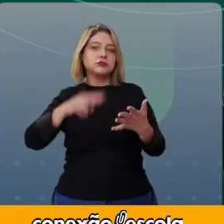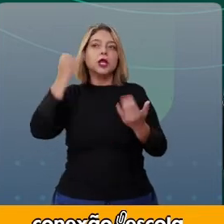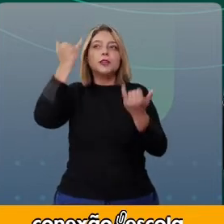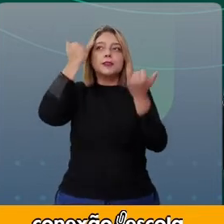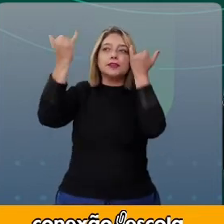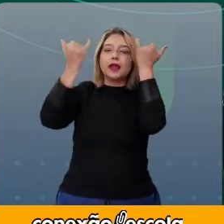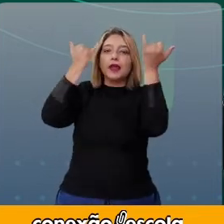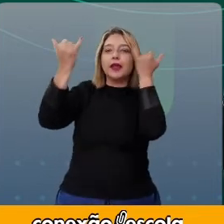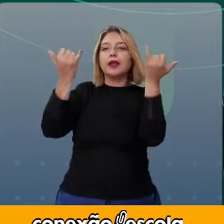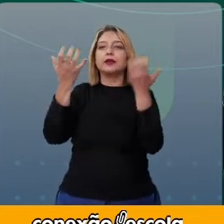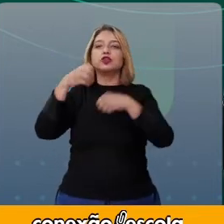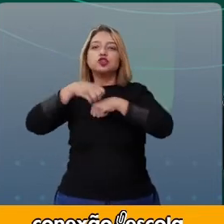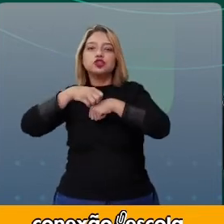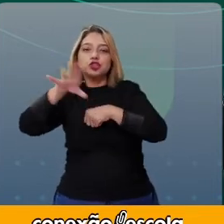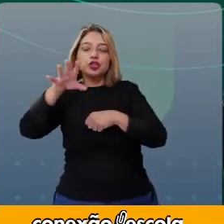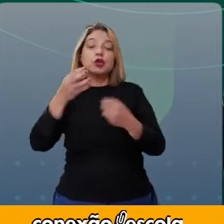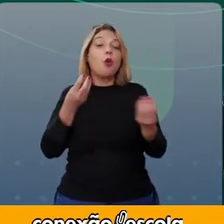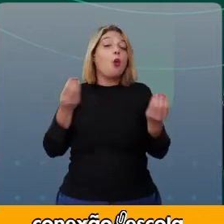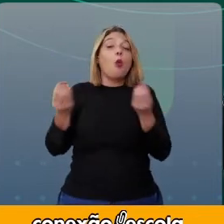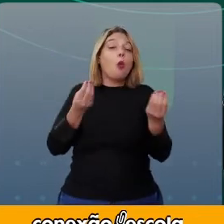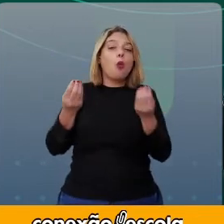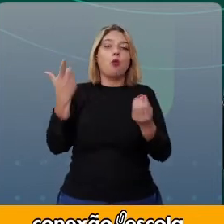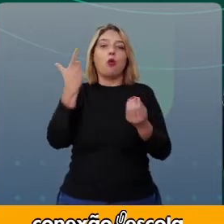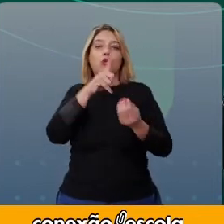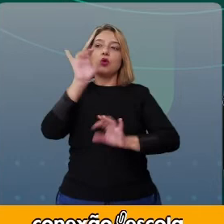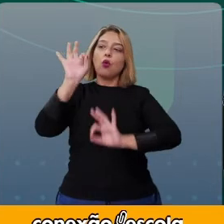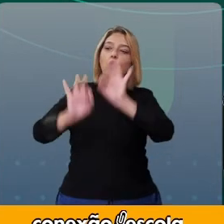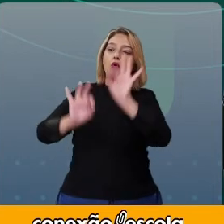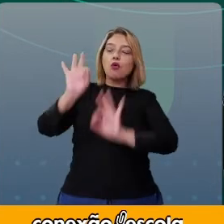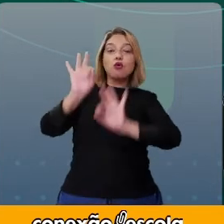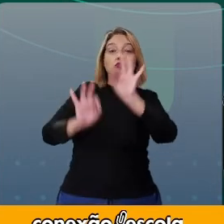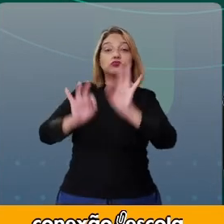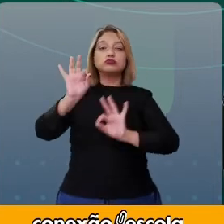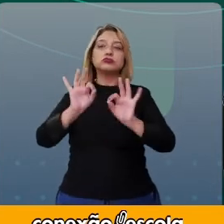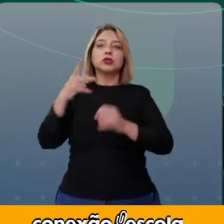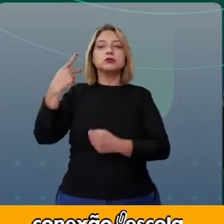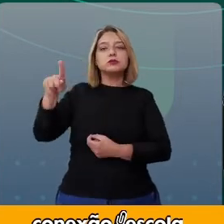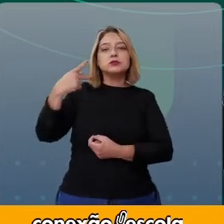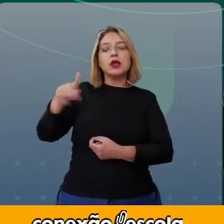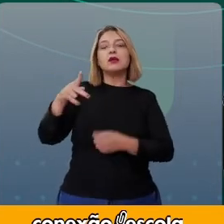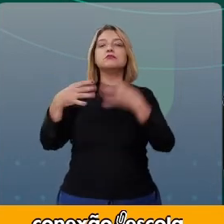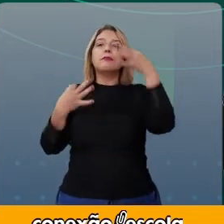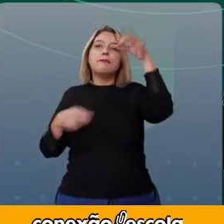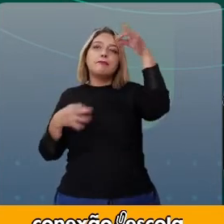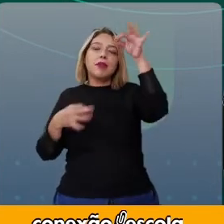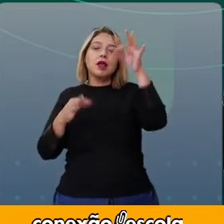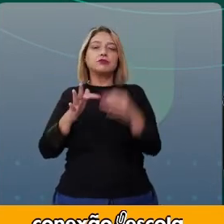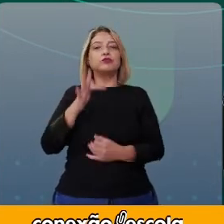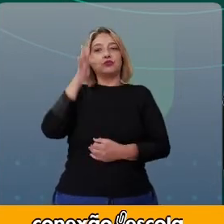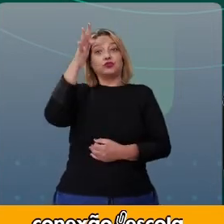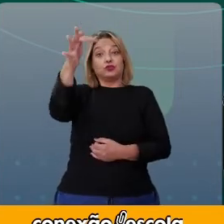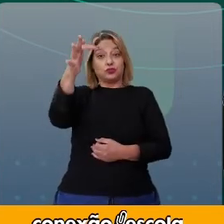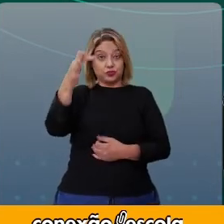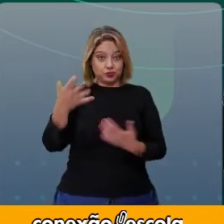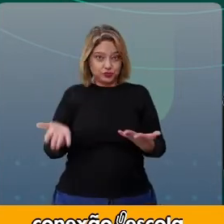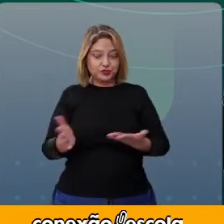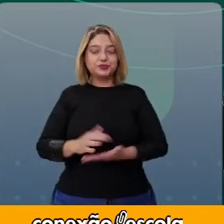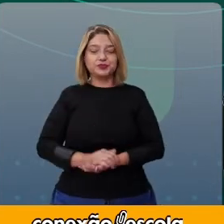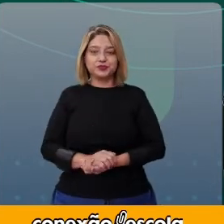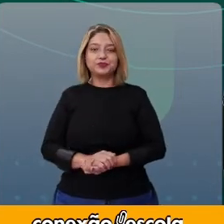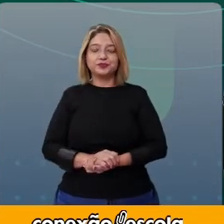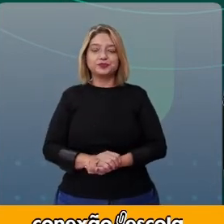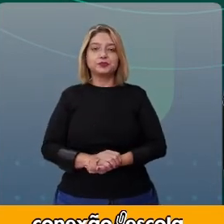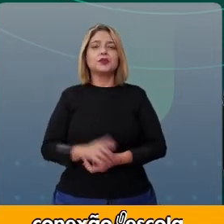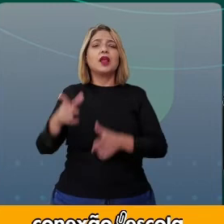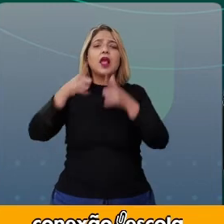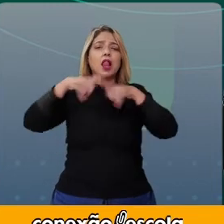ideias, dicas de como organizar alguns planos, alguns passos para o ano seguinte. A